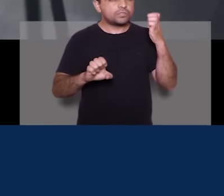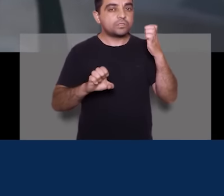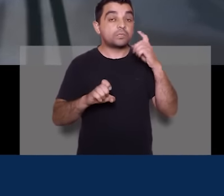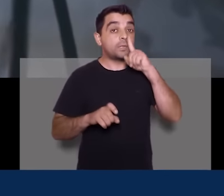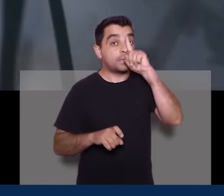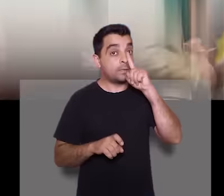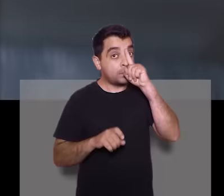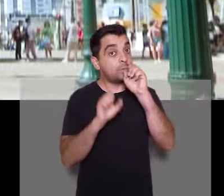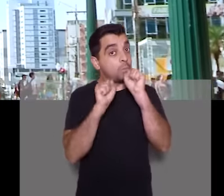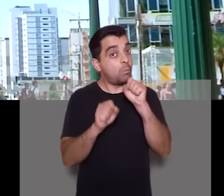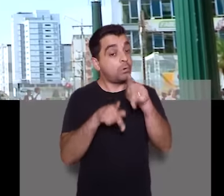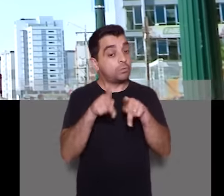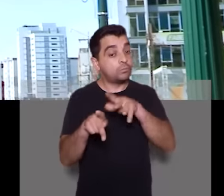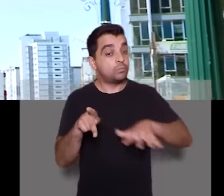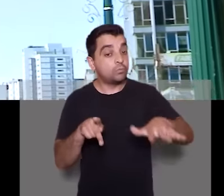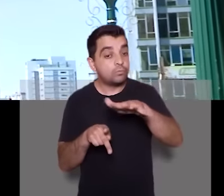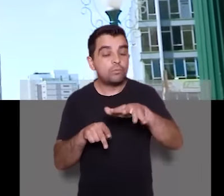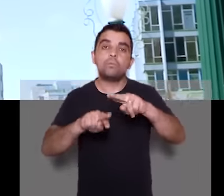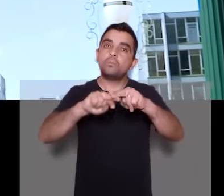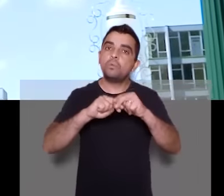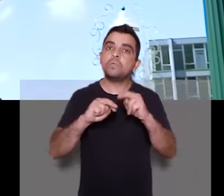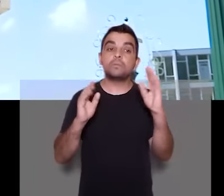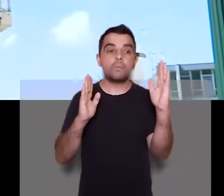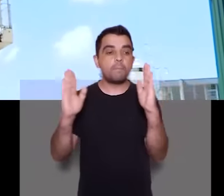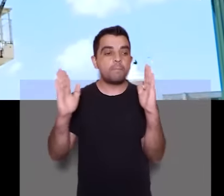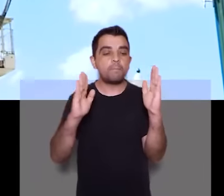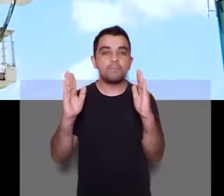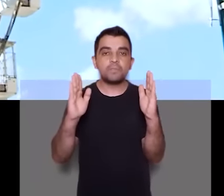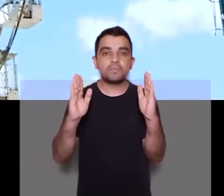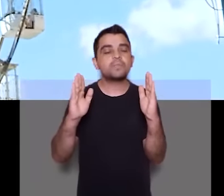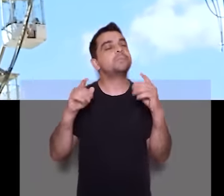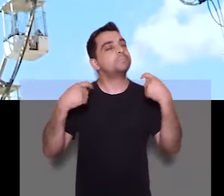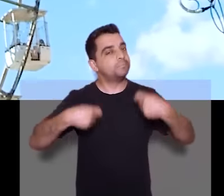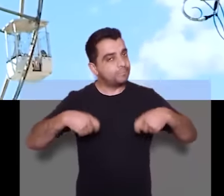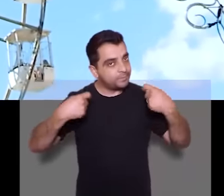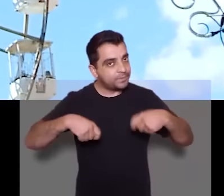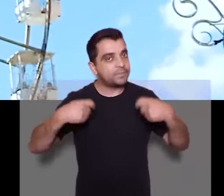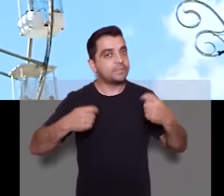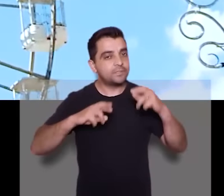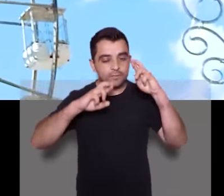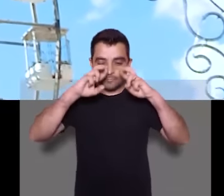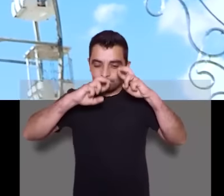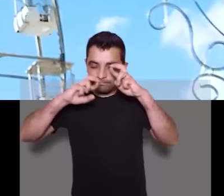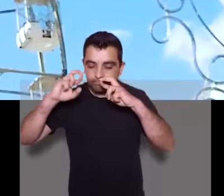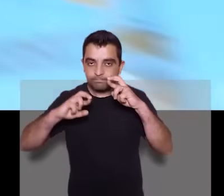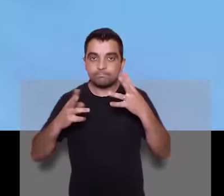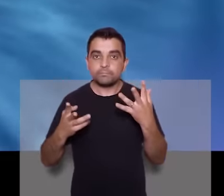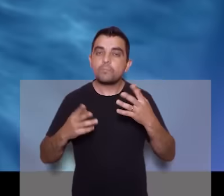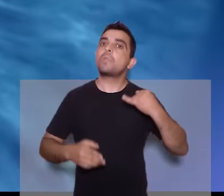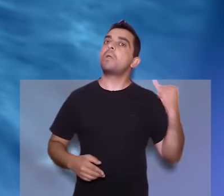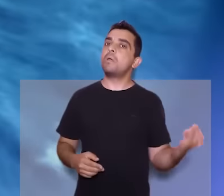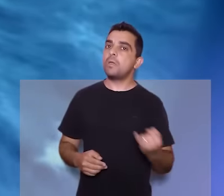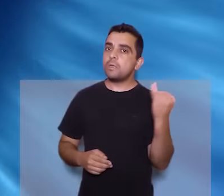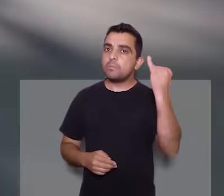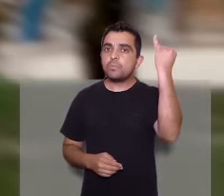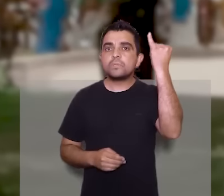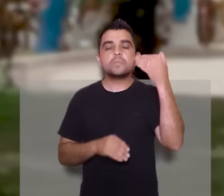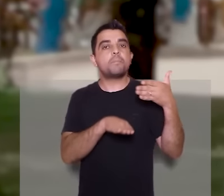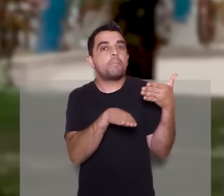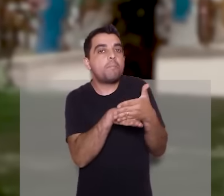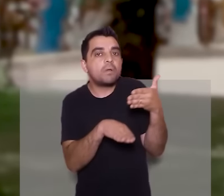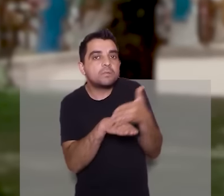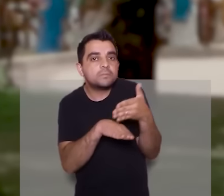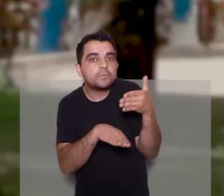aos cidadãos. No caso de eventos e instalações temporárias, essa atuação do CREA é mais do que necessária.